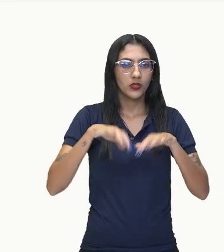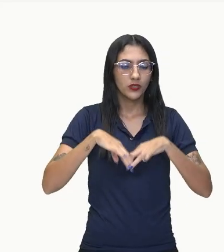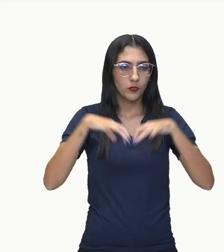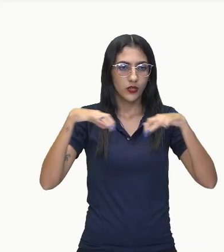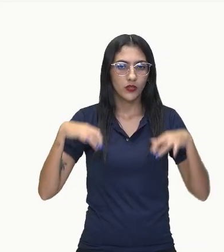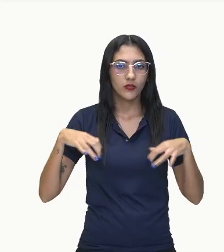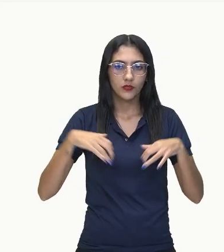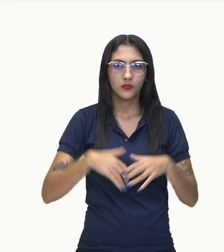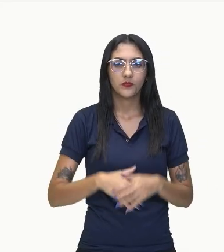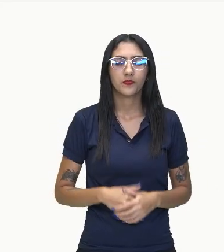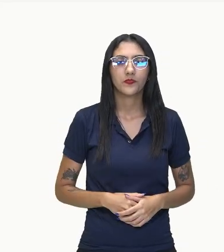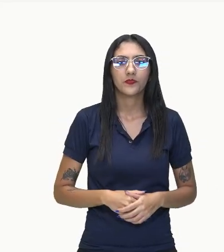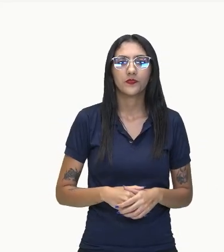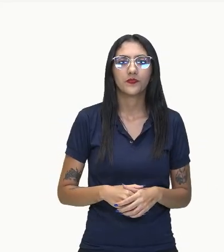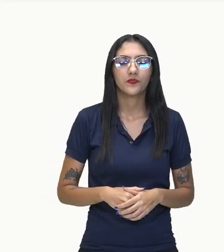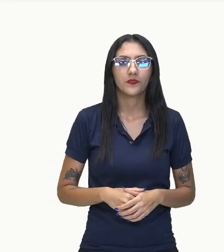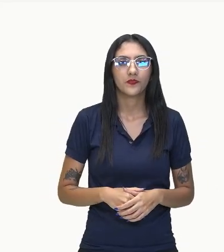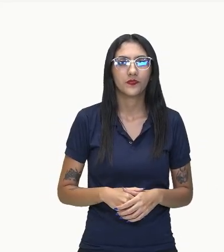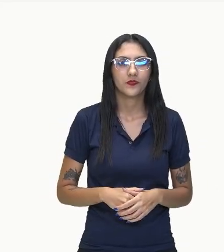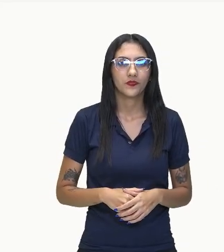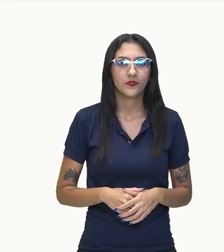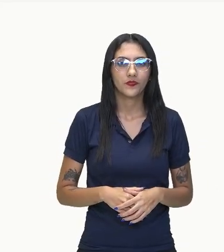distintas.